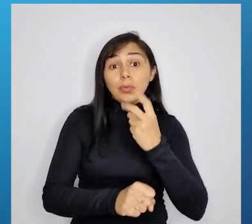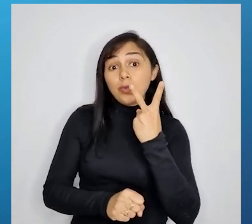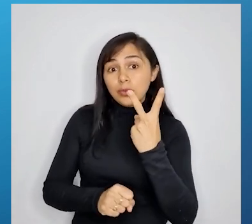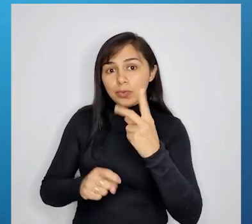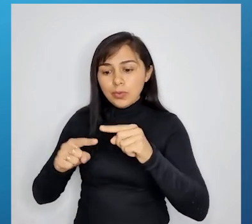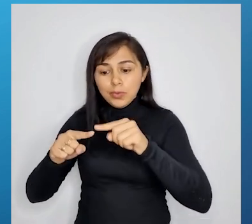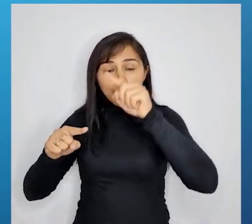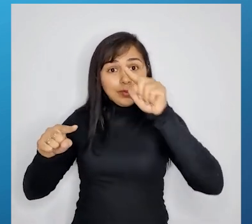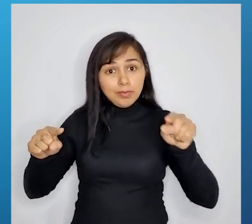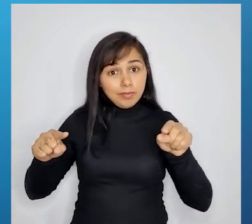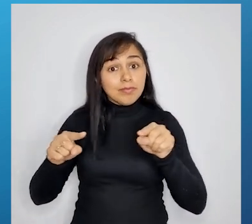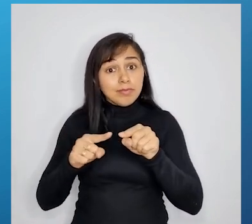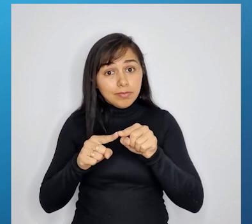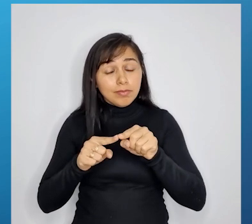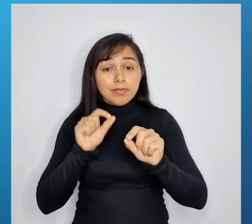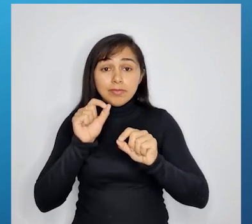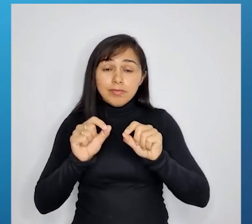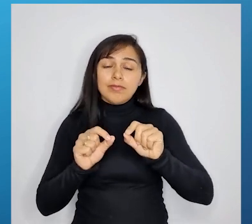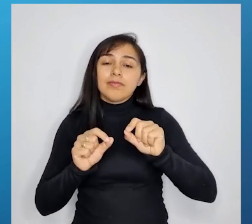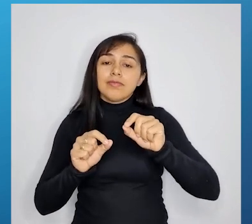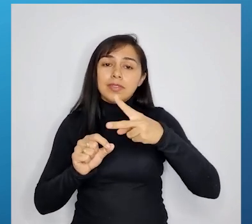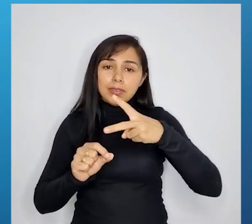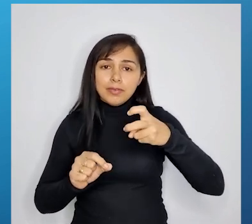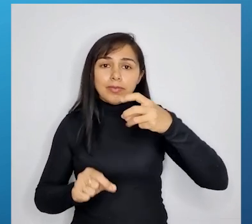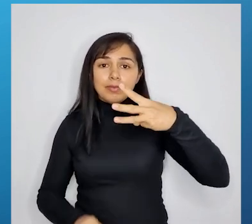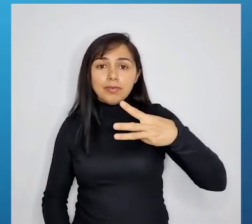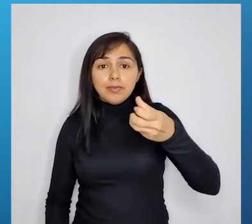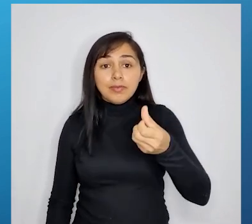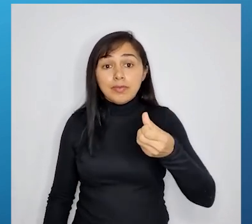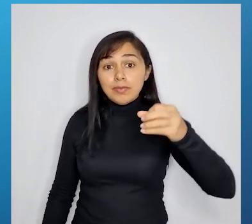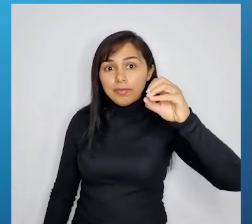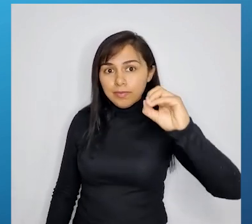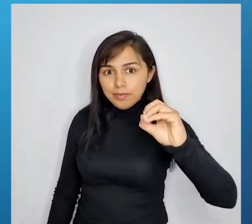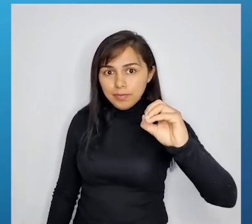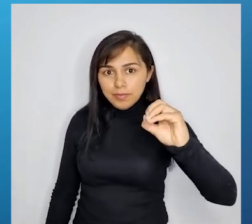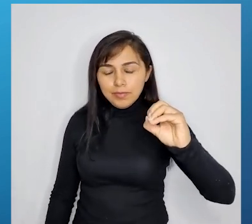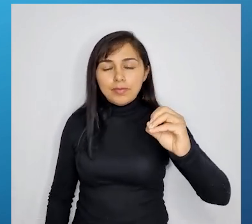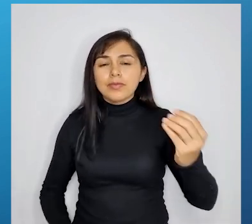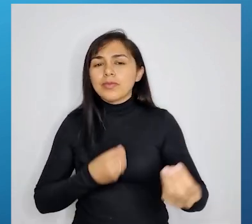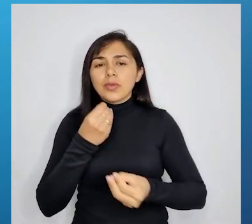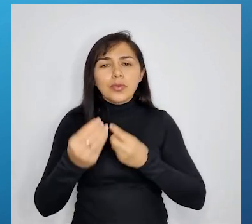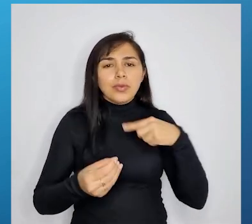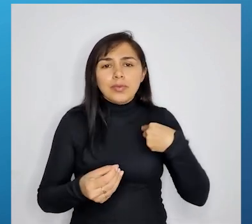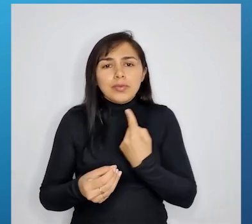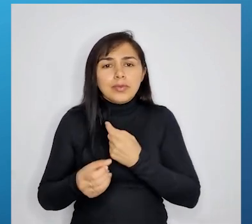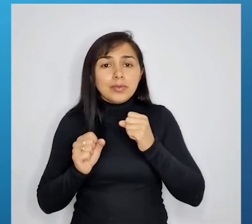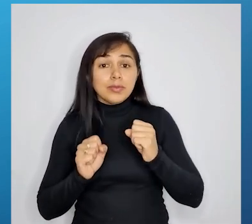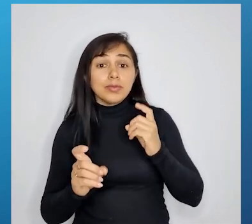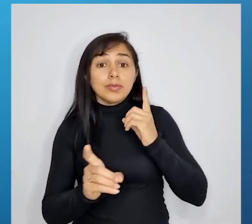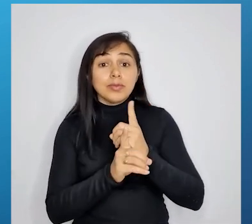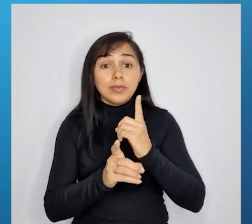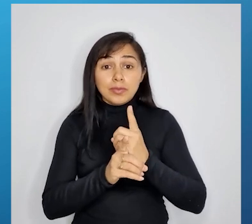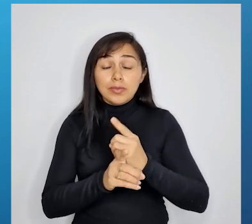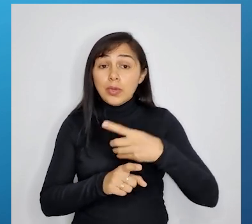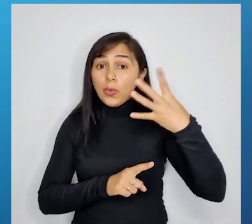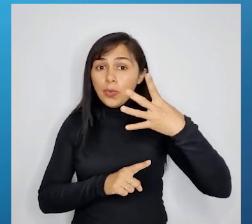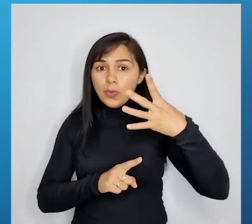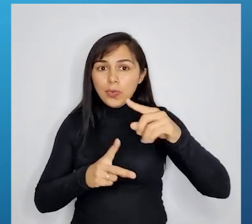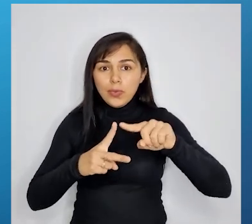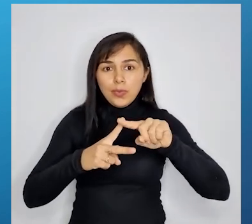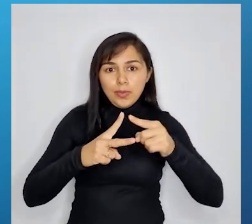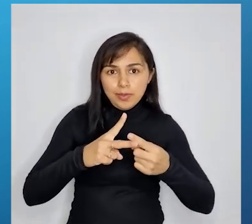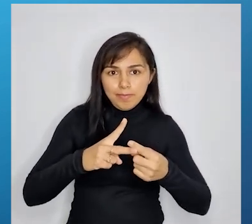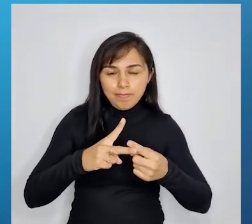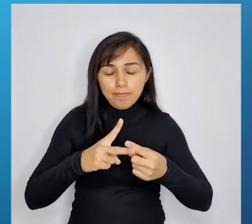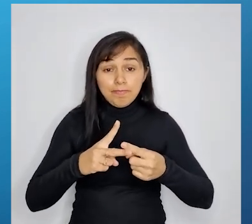ângulos internos é 360 graus. Tá, professor? Mas como isso vai ajudar a gente a encontrar esse quarto ângulo? Ora, se